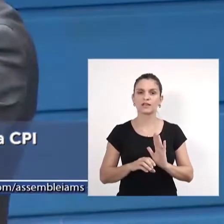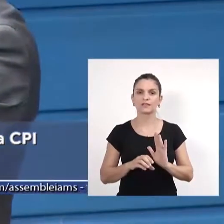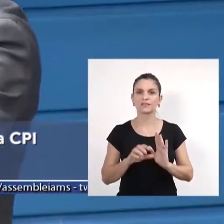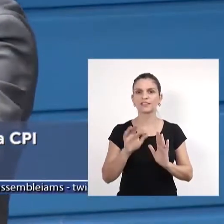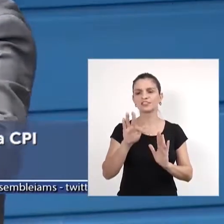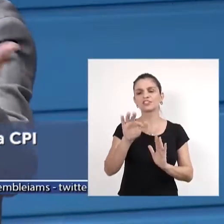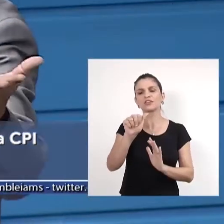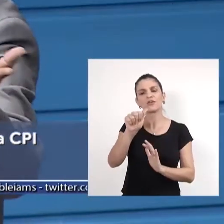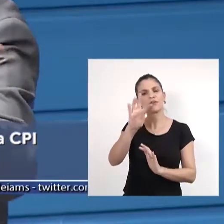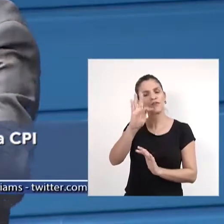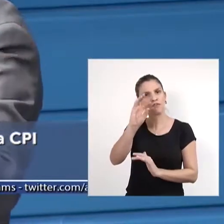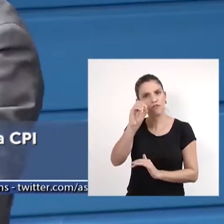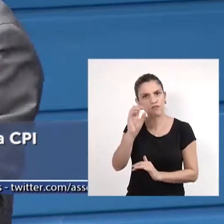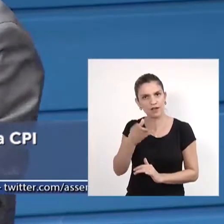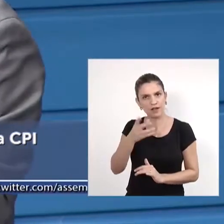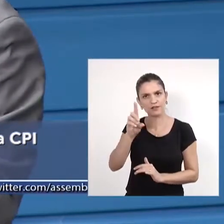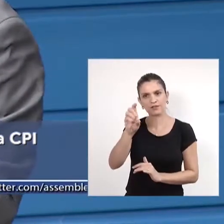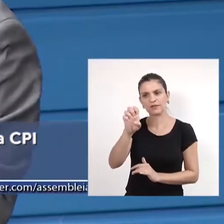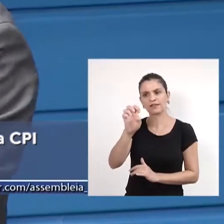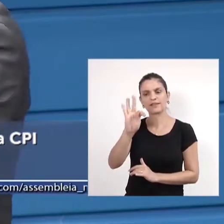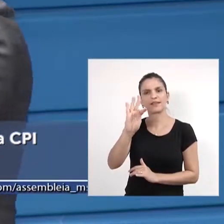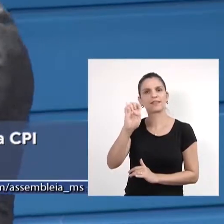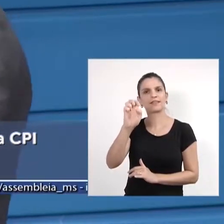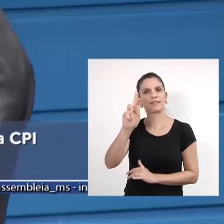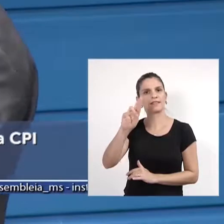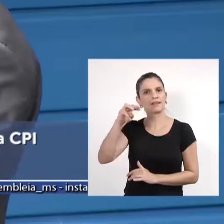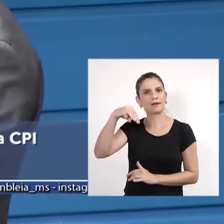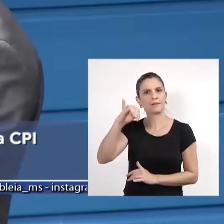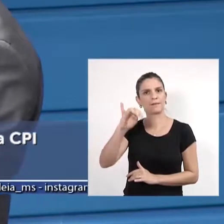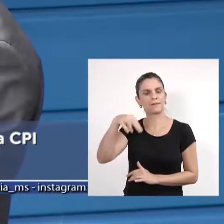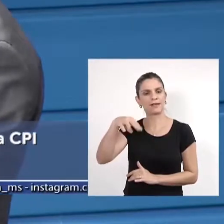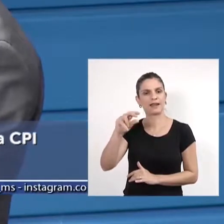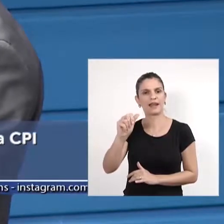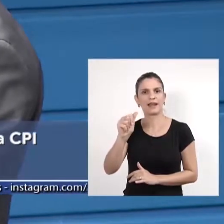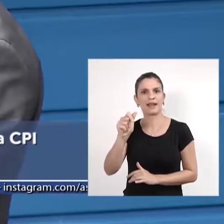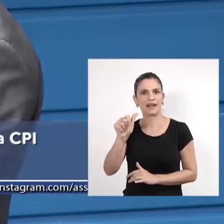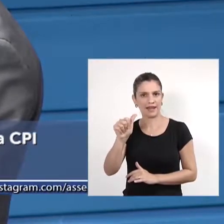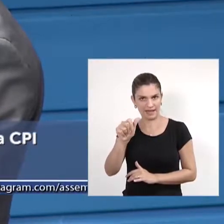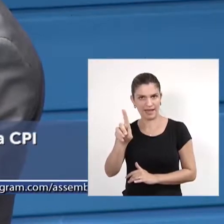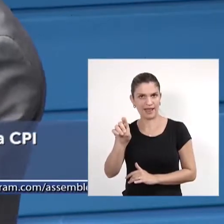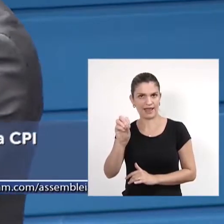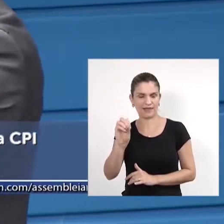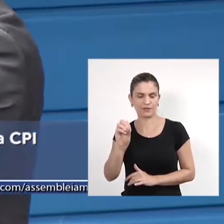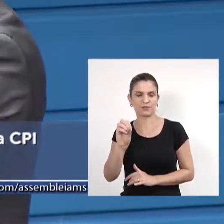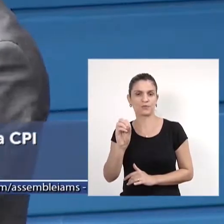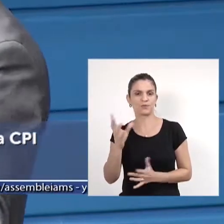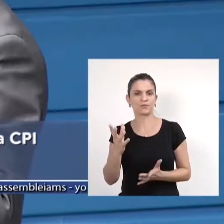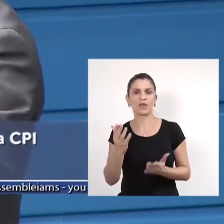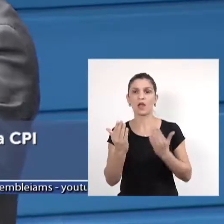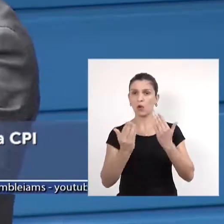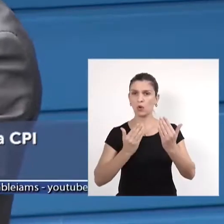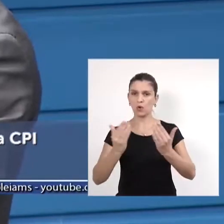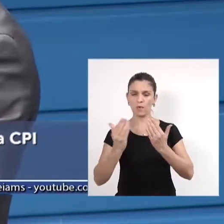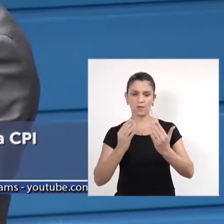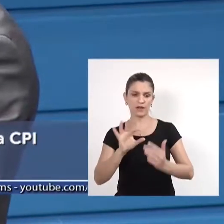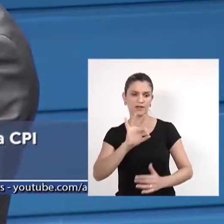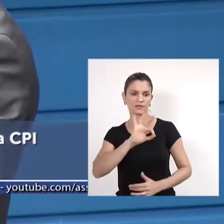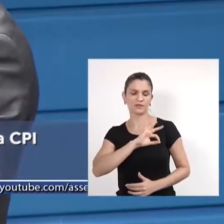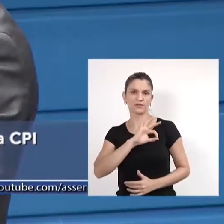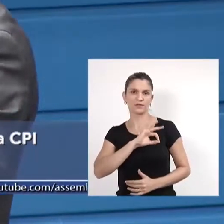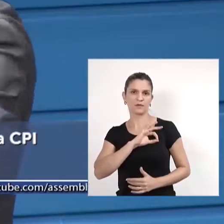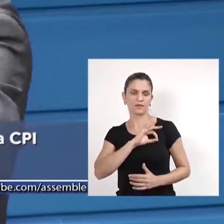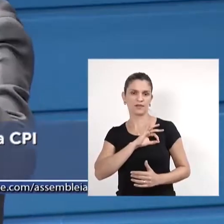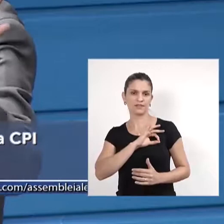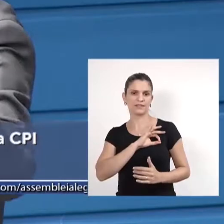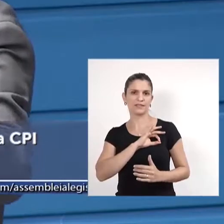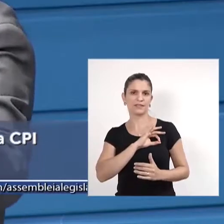interessante um grande jurista dizendo o seguinte: é comparado ao inquérito policial. Você não instaura um inquérito